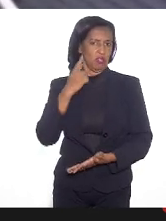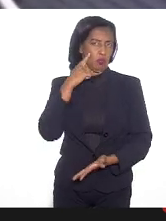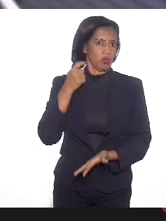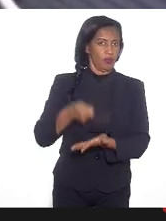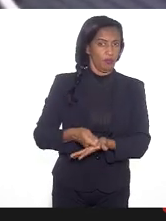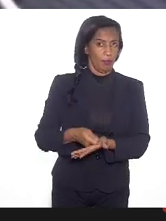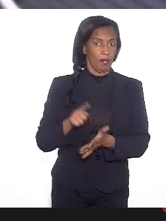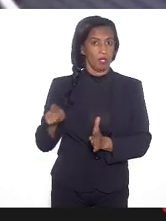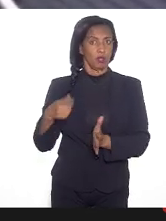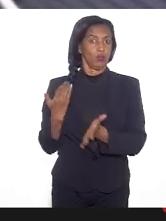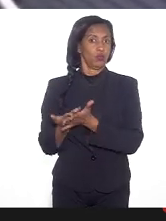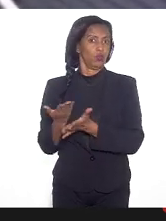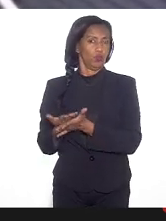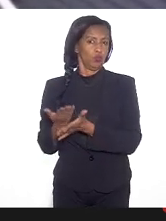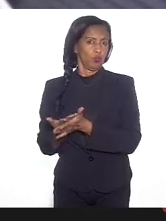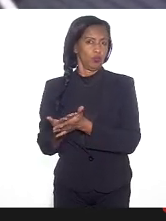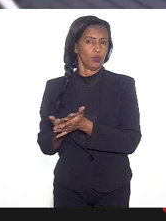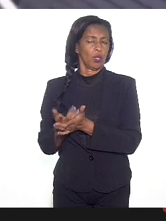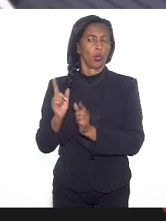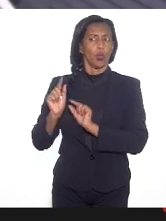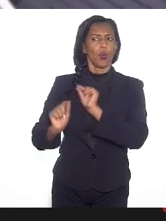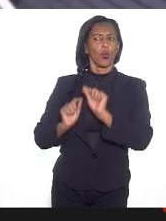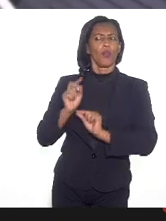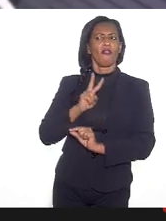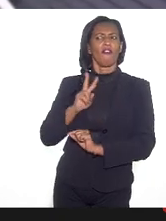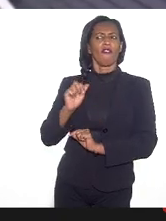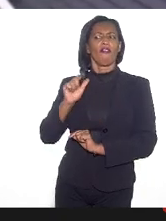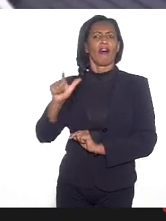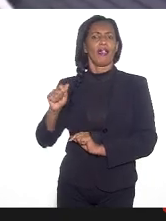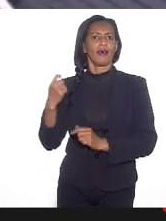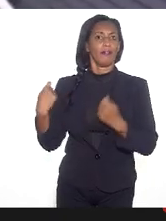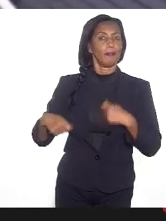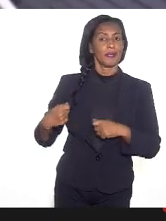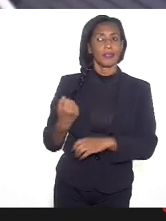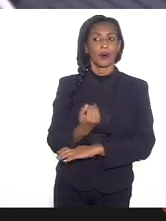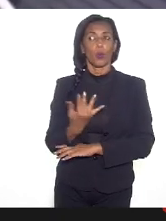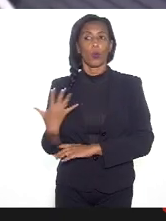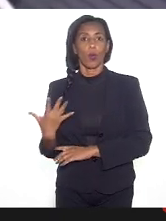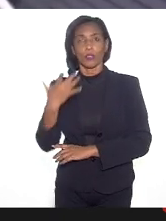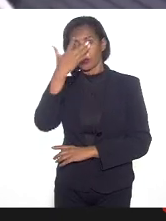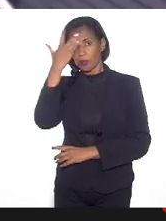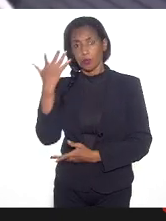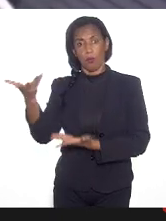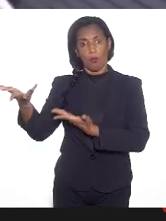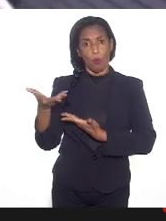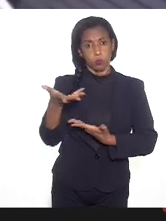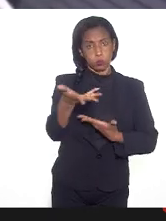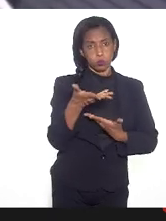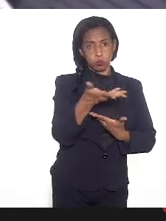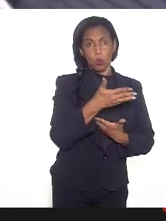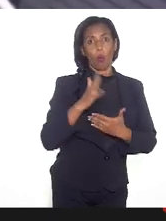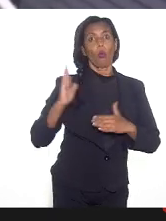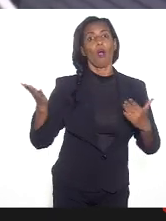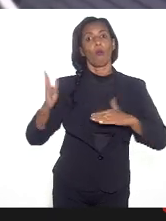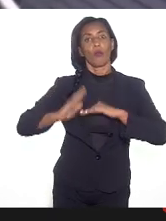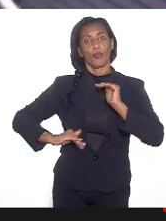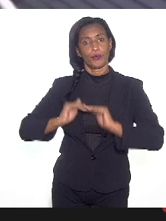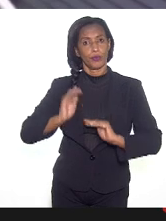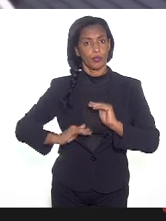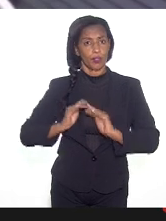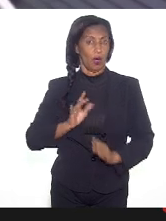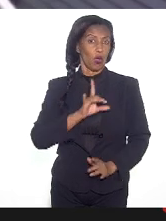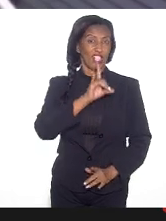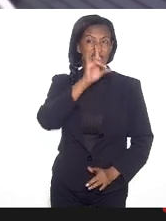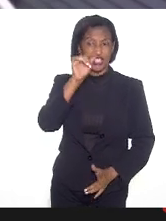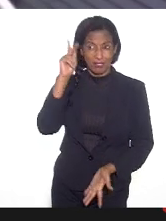estudo de que vagas a gente vai precisar, para quantos vão ser convocados e que tipo de especialidade. Agora, a data